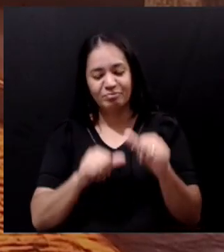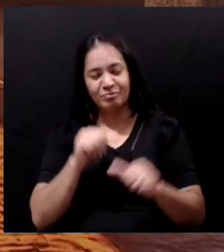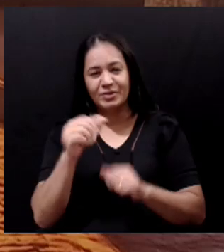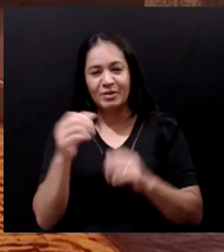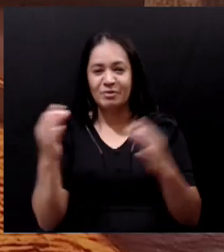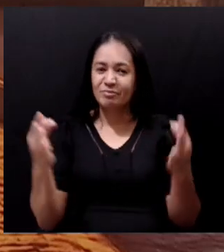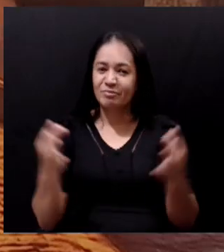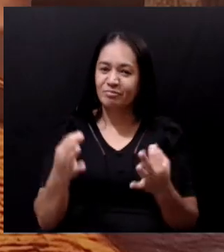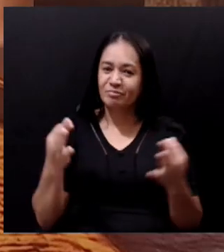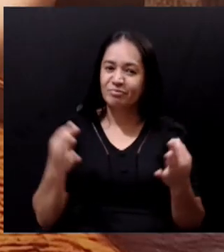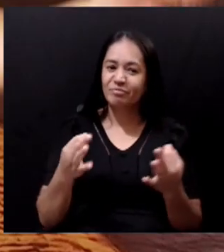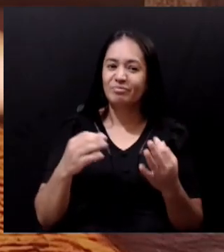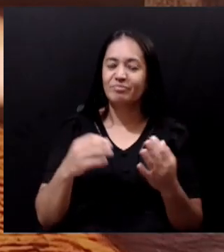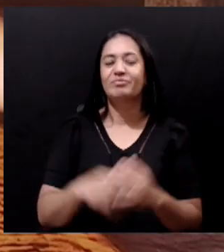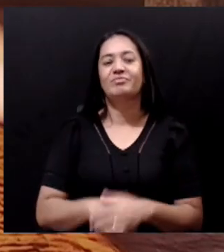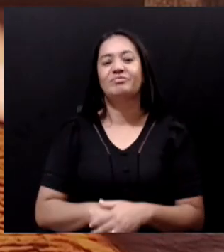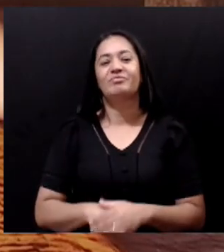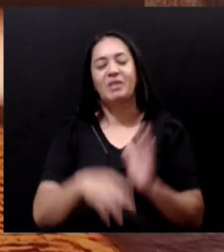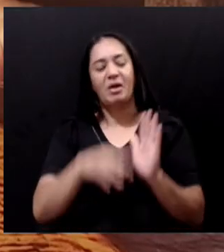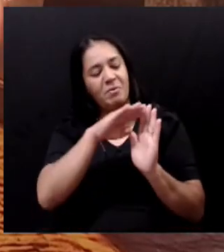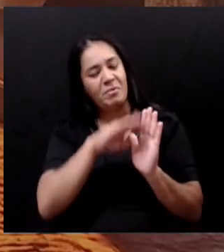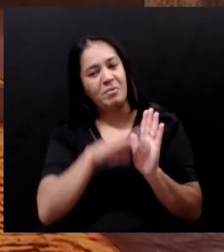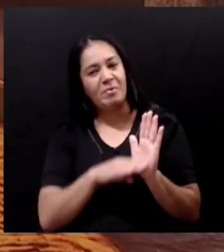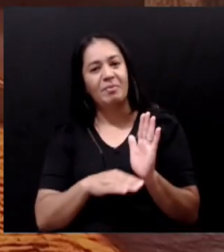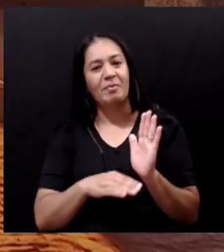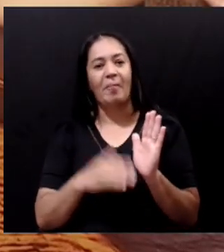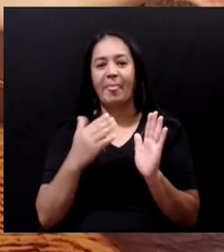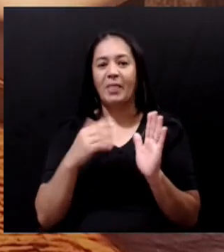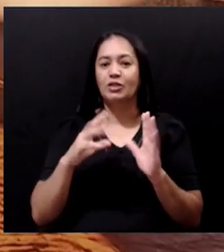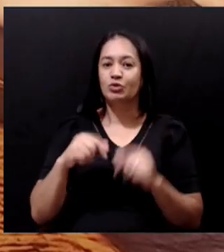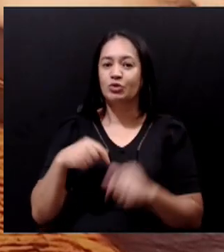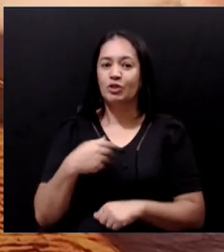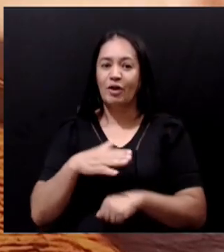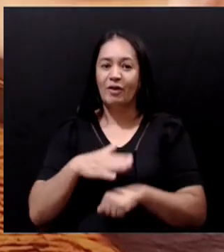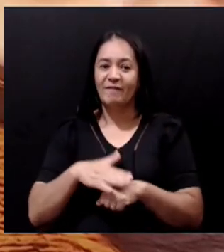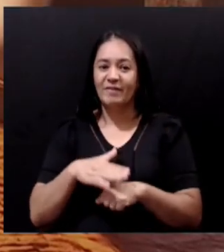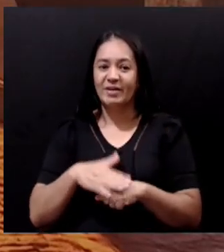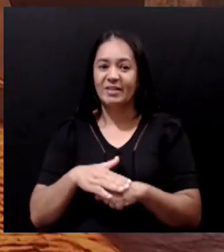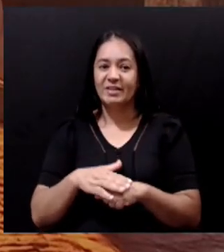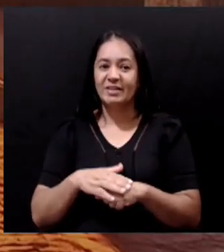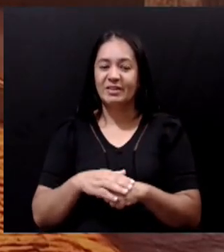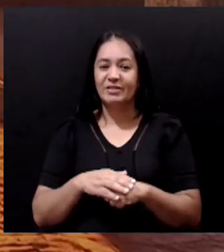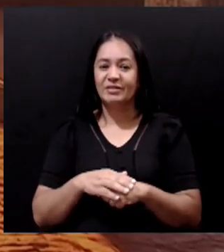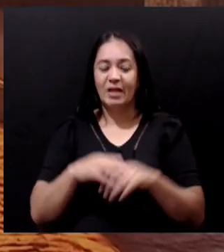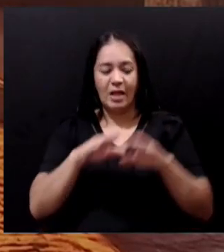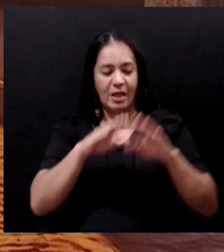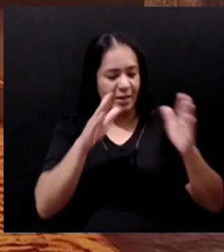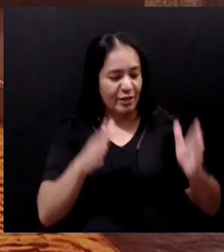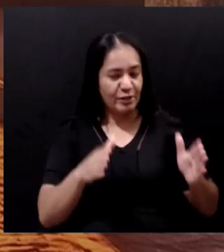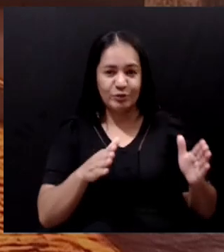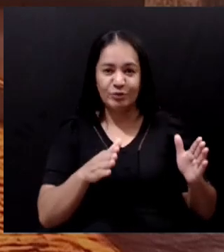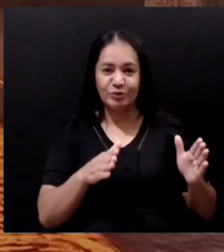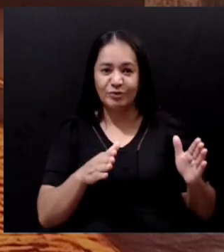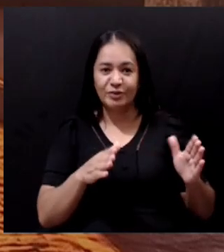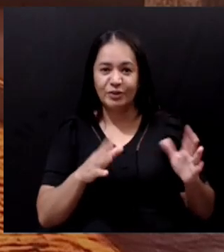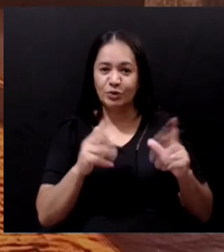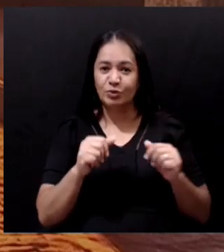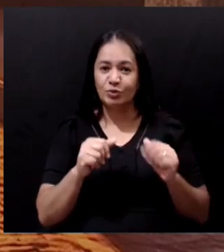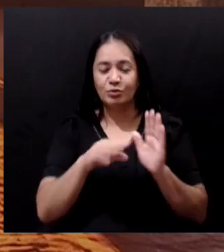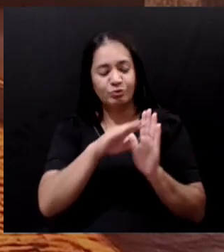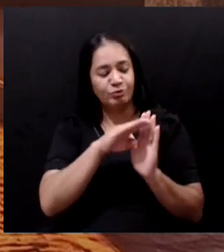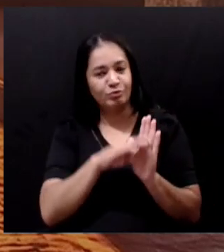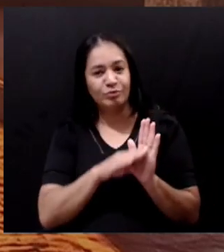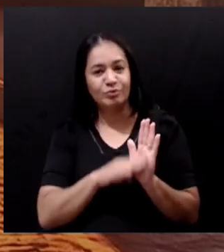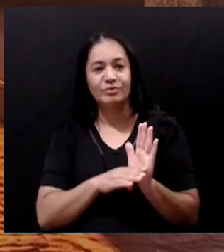cardápios, né? Colocando tudo que a gente fazia, desde da estufa ali, tudo no cardápio. E aí eu lembro que nós